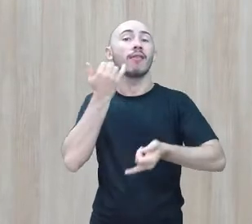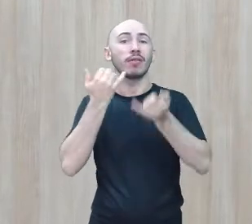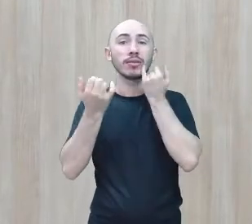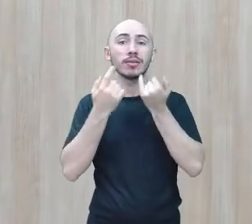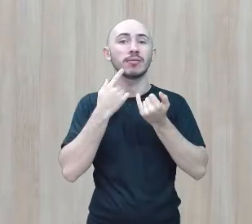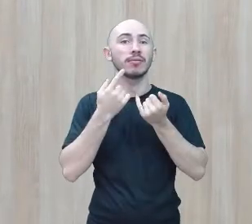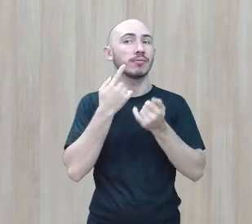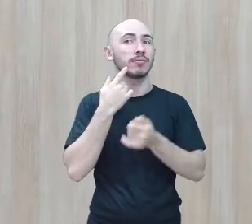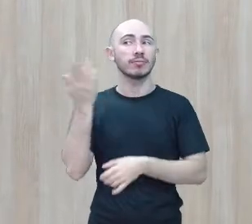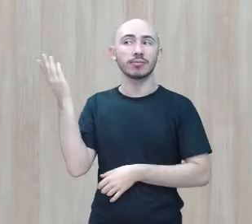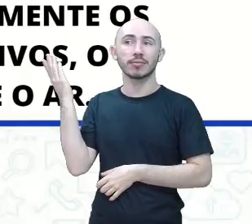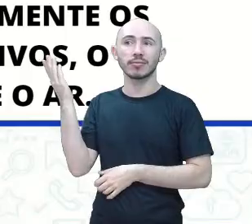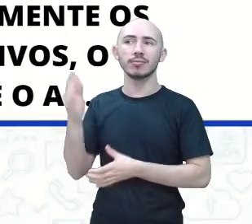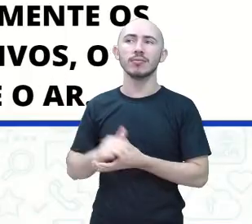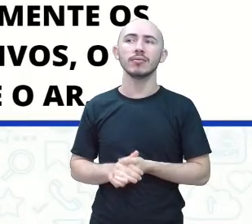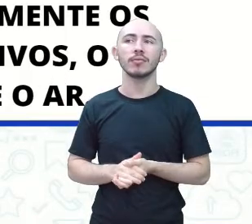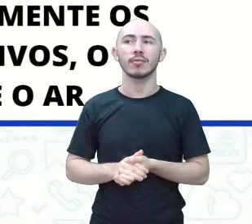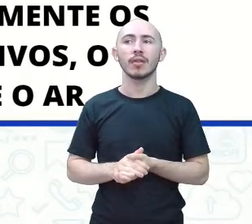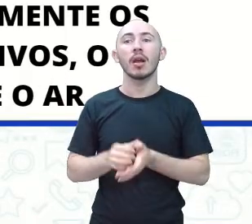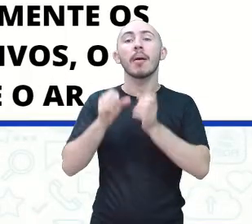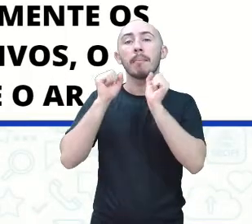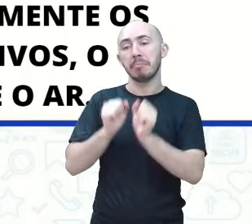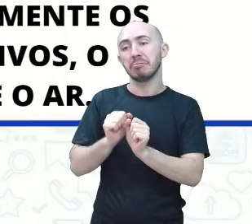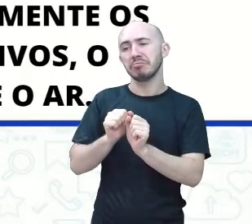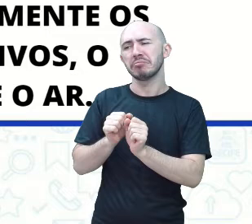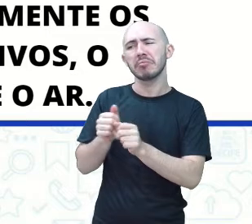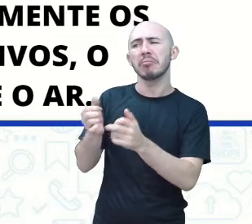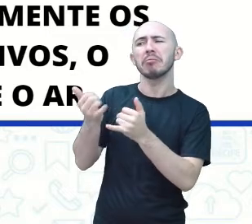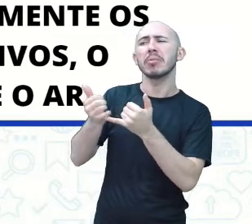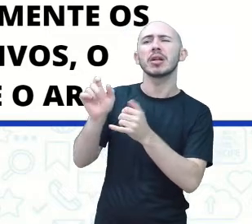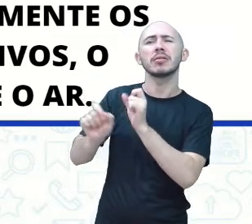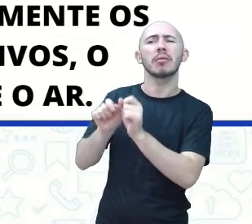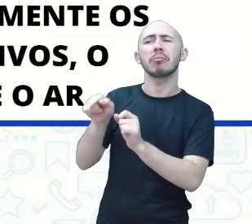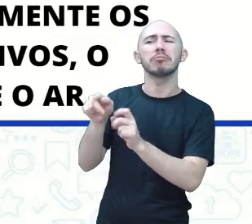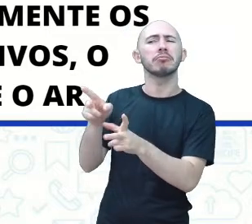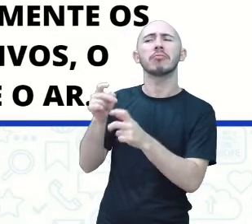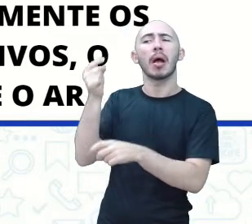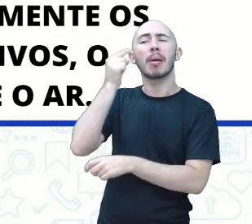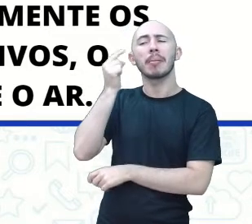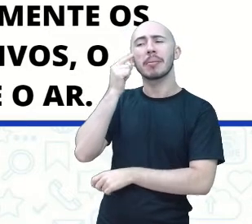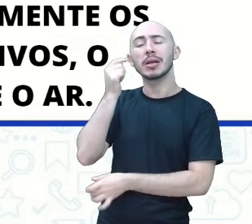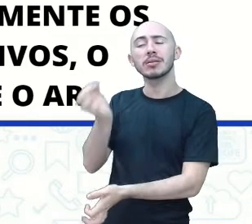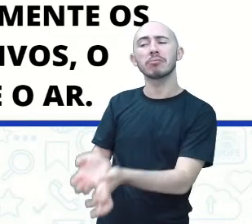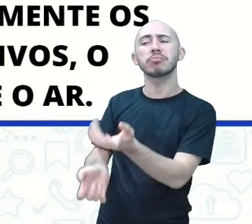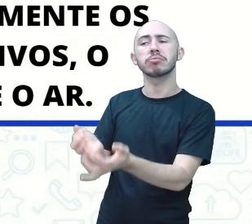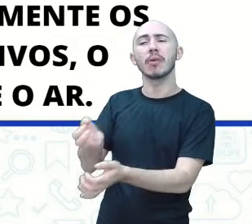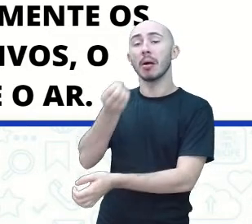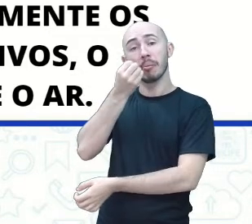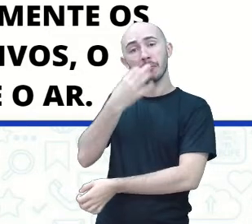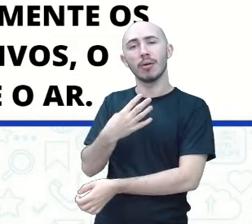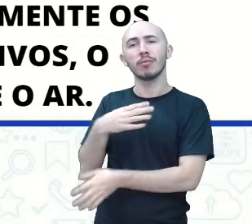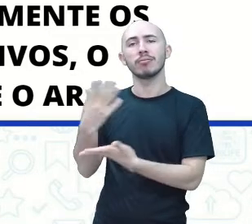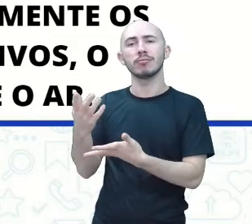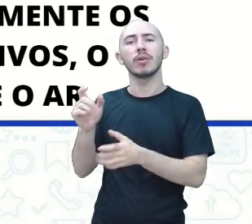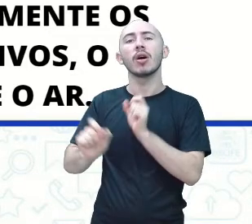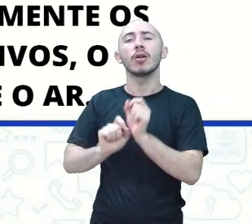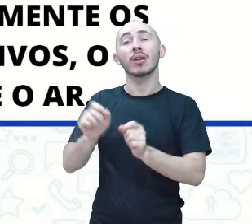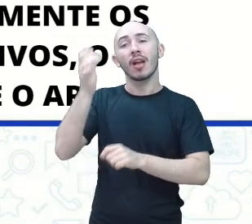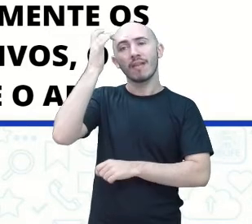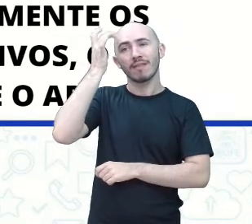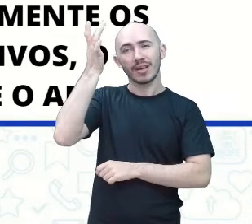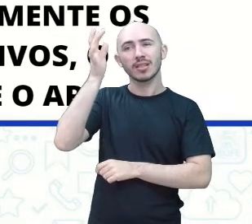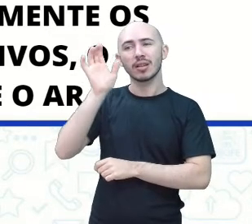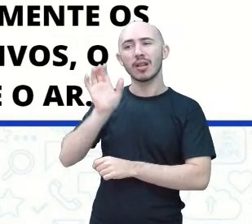que, apesar de parecer benéfica e necessária para algumas finalidades, como facilitar a